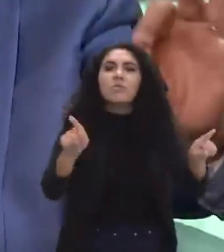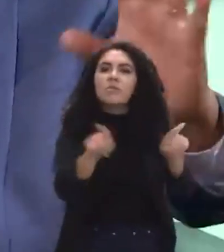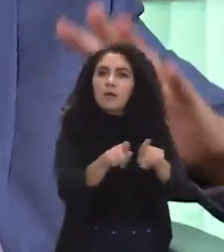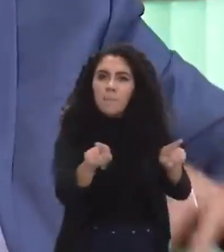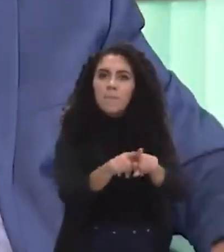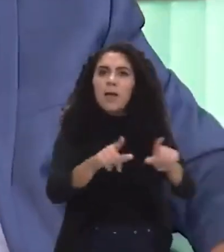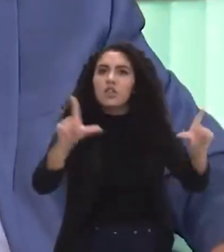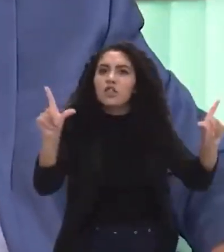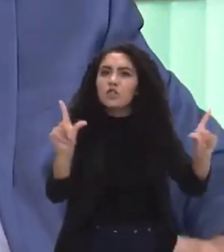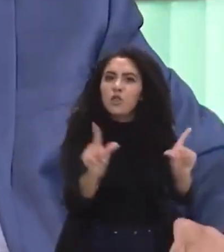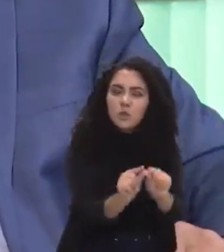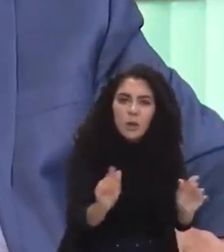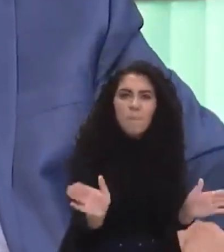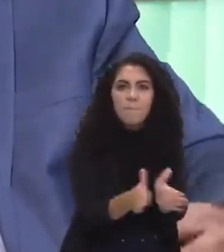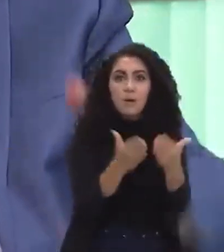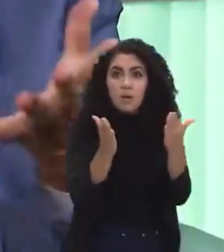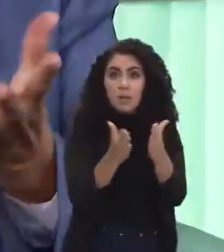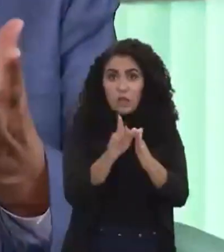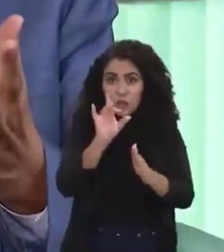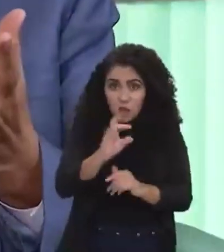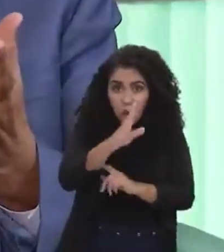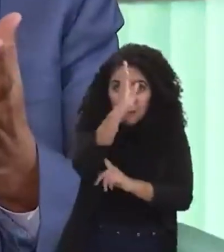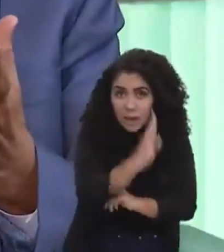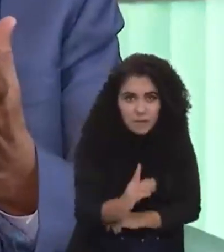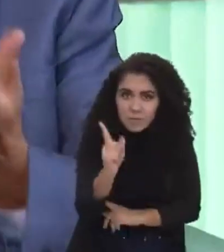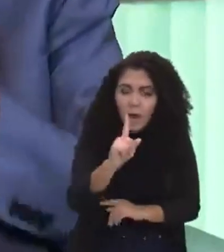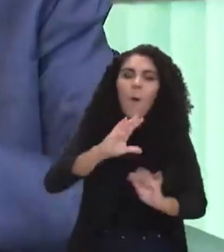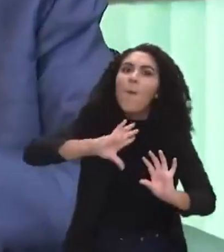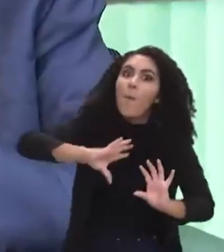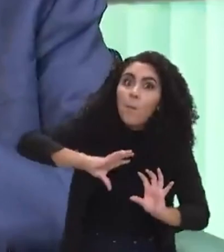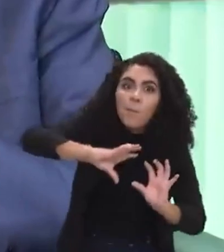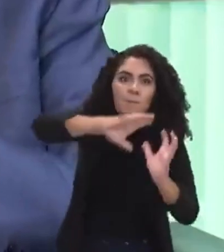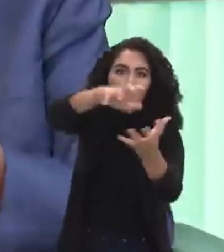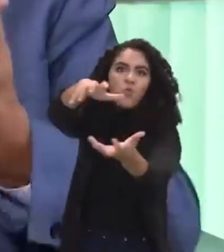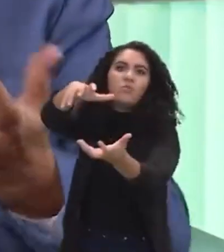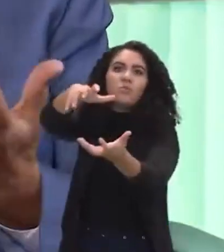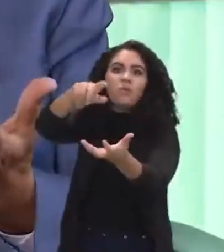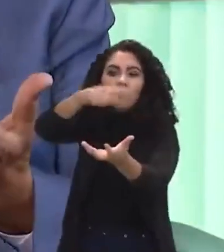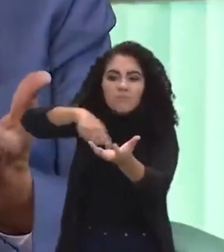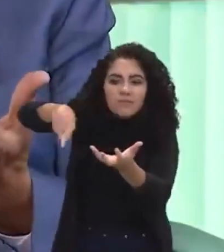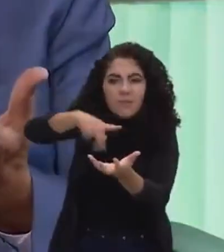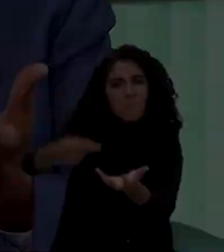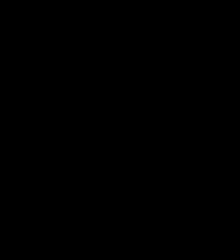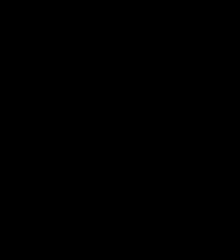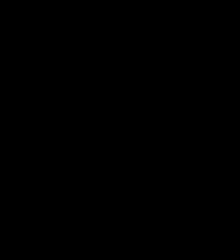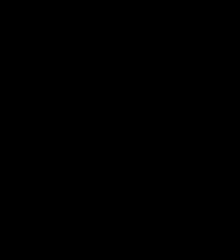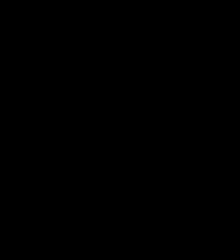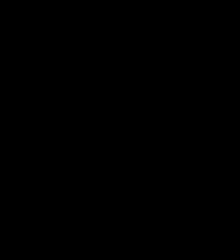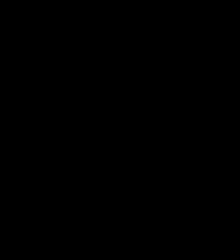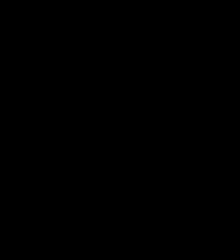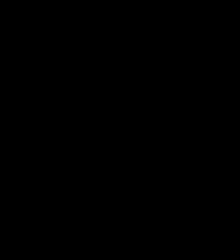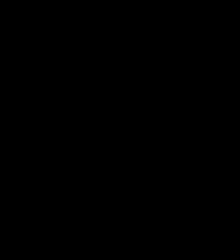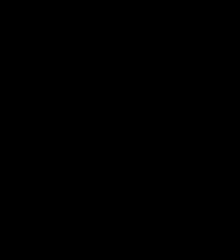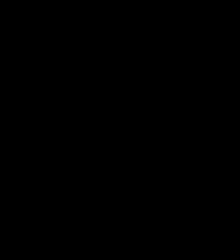Brasil com grande redução da pobreza mas não é só o Brasil o mundo nós vamos ter o mundo